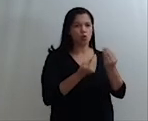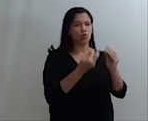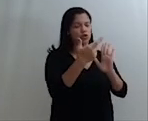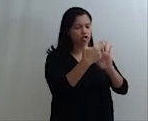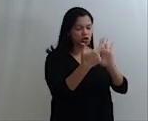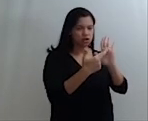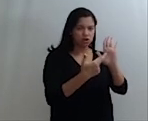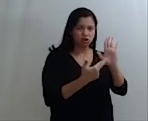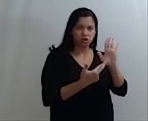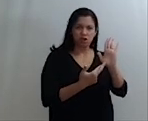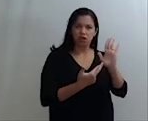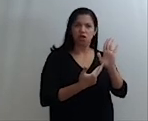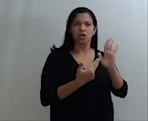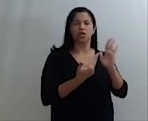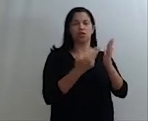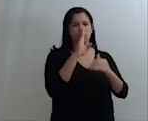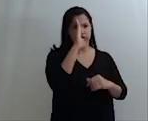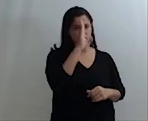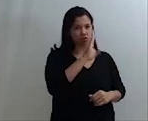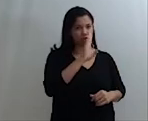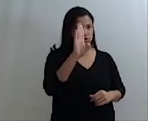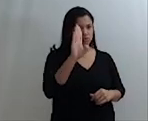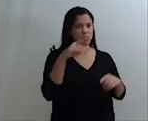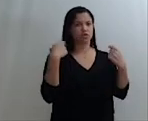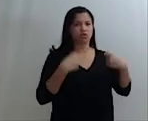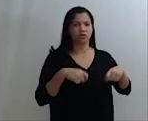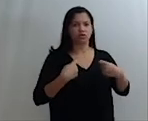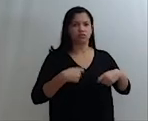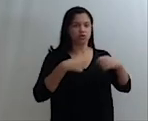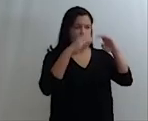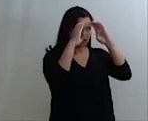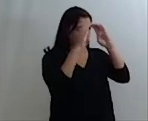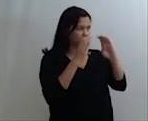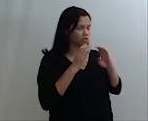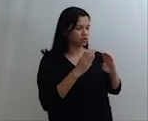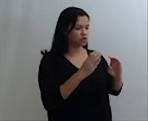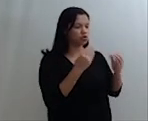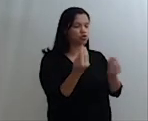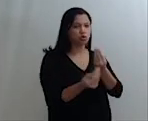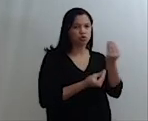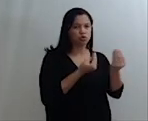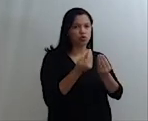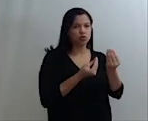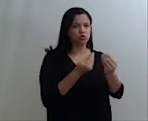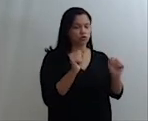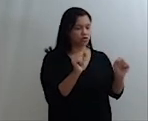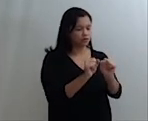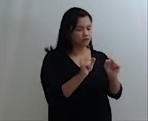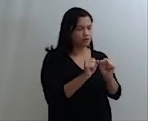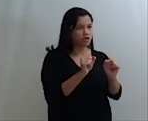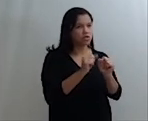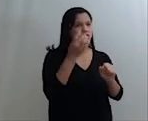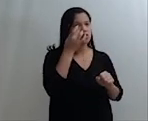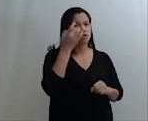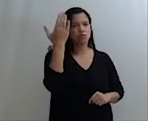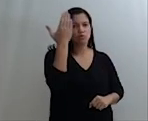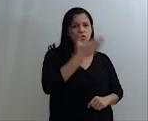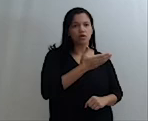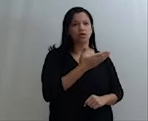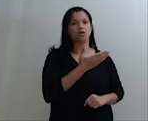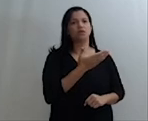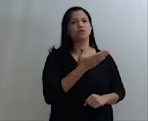ob obedecidas na na elaboração dessas provas e